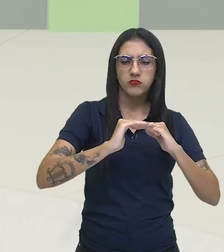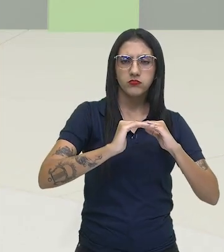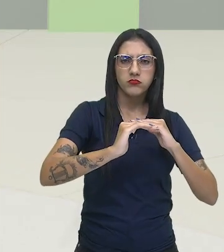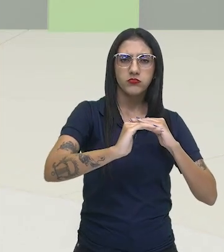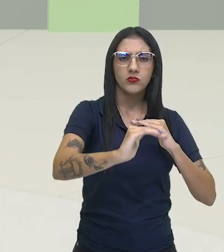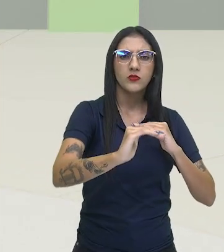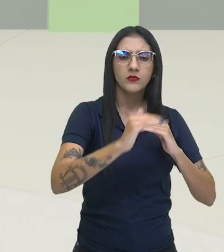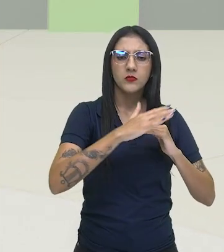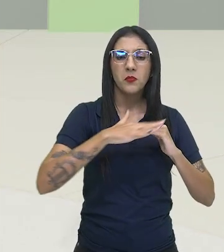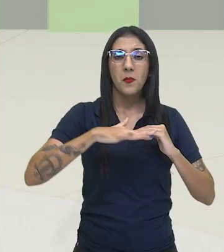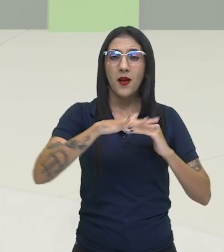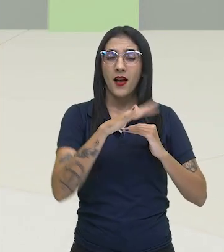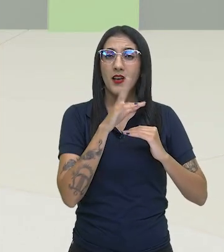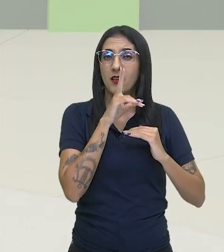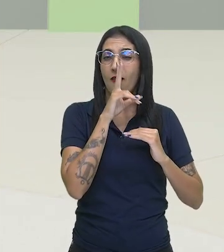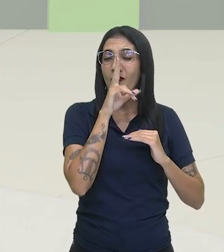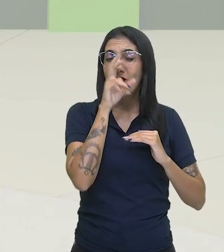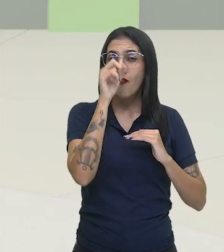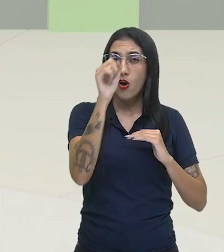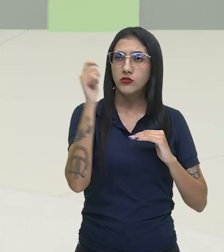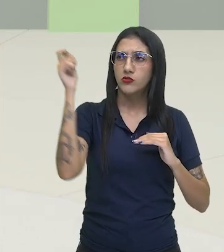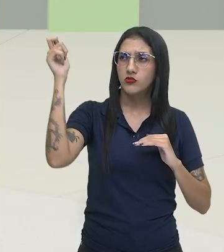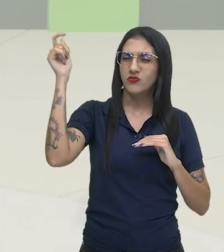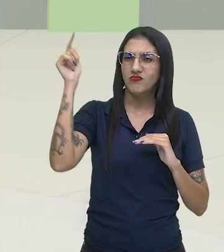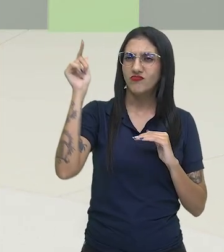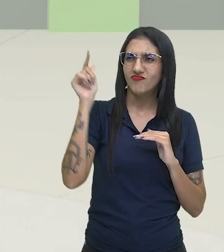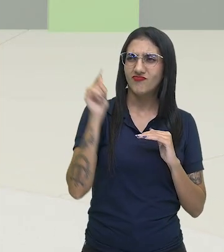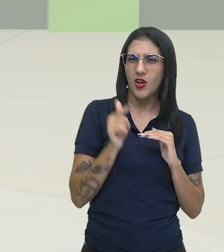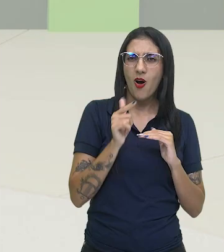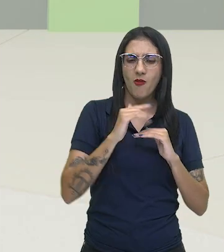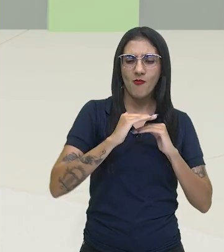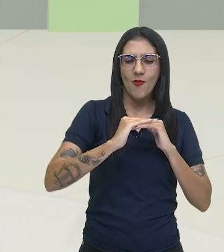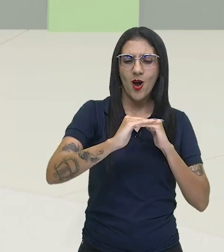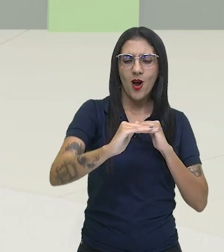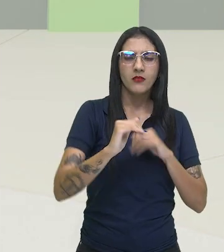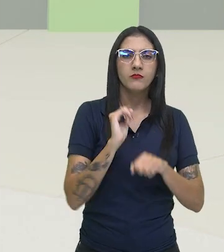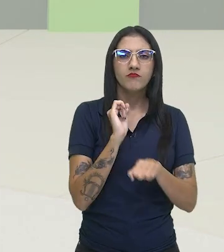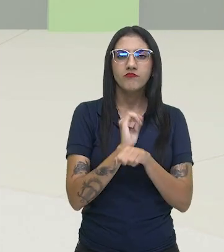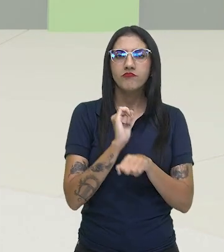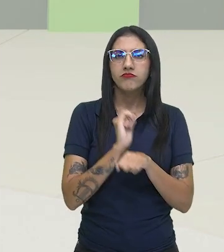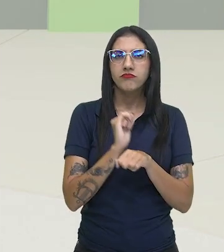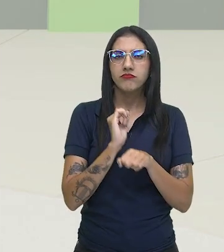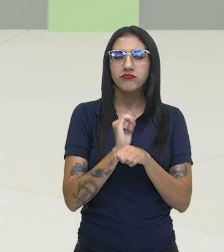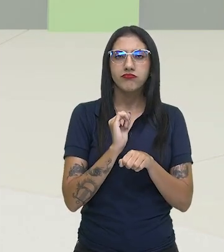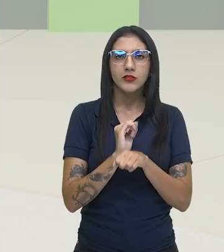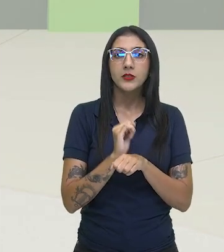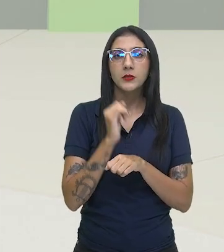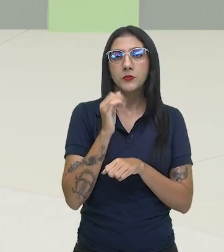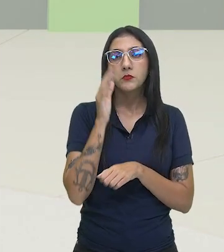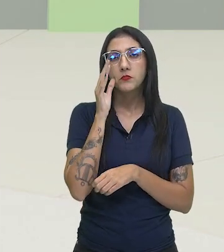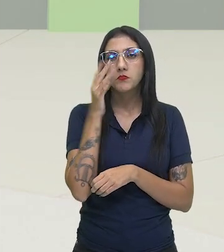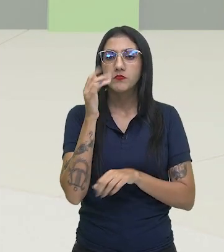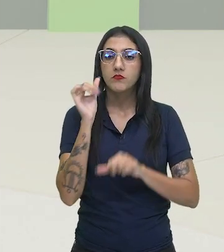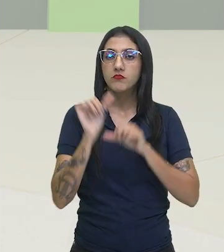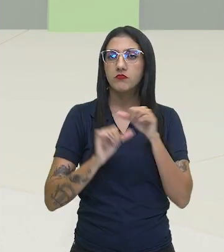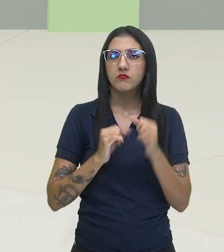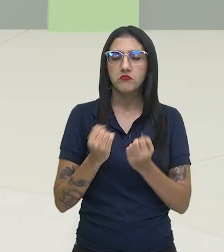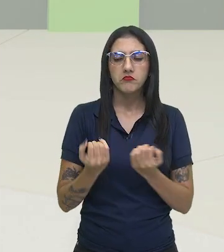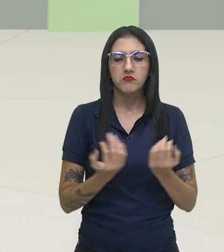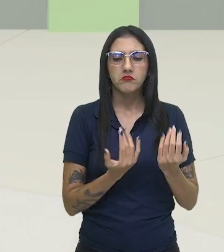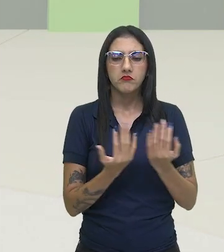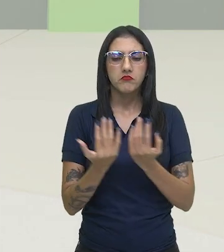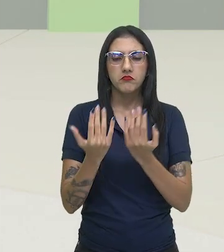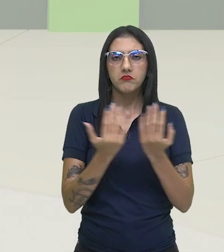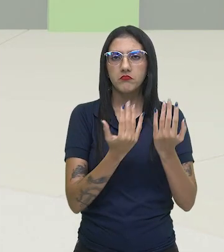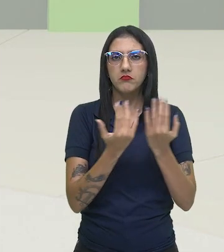nessas regiões, o sol é muito forte, e aí ocorre esse processo de mudança que é a